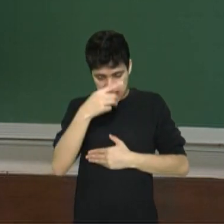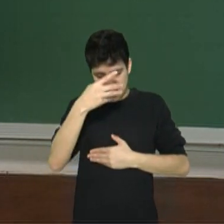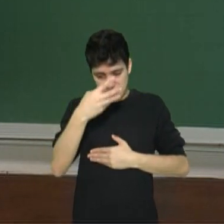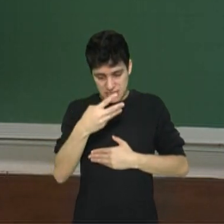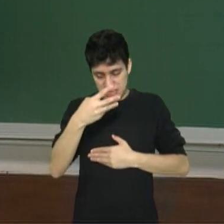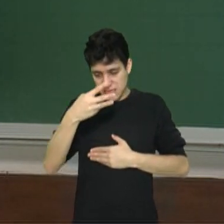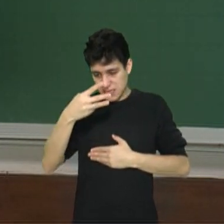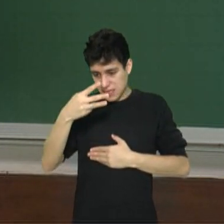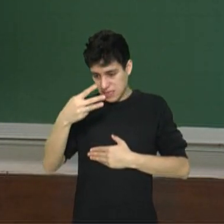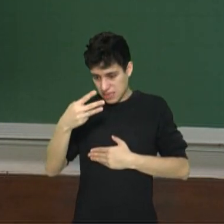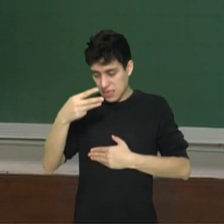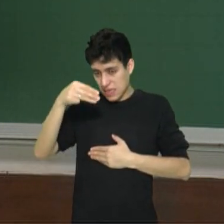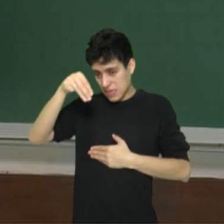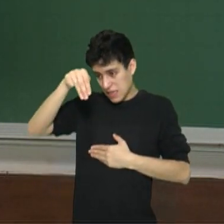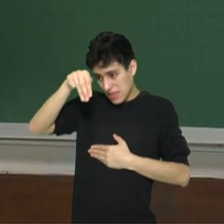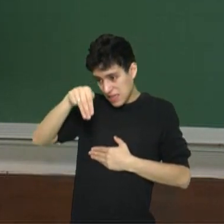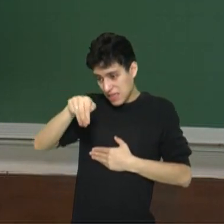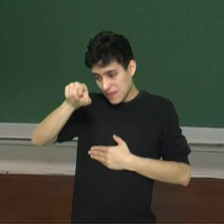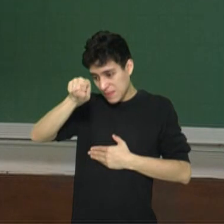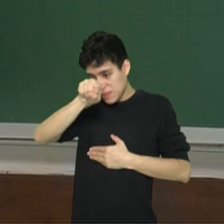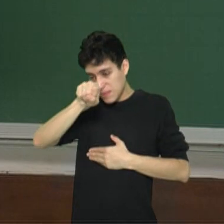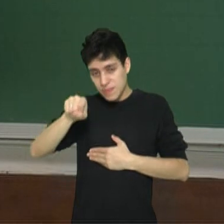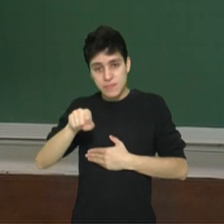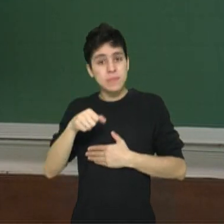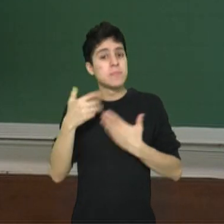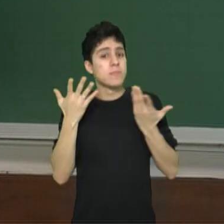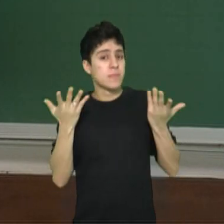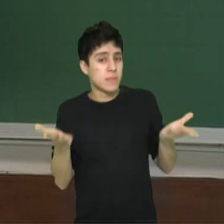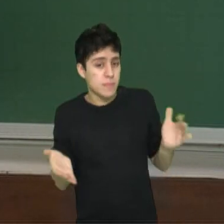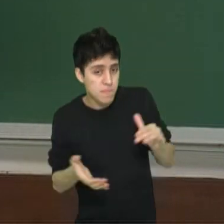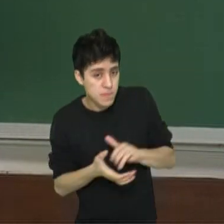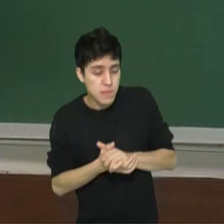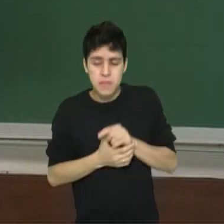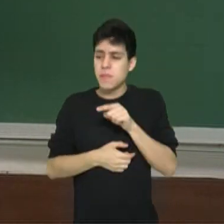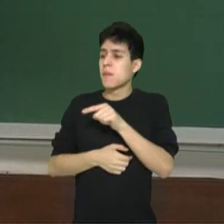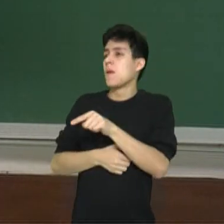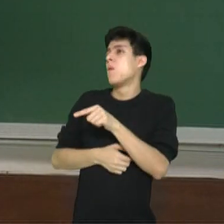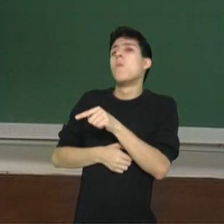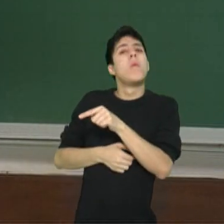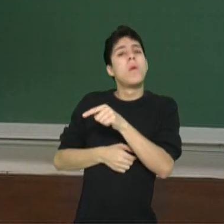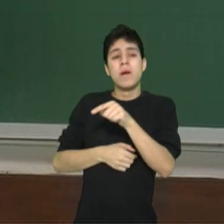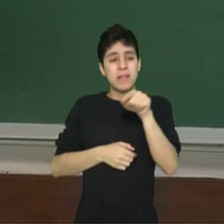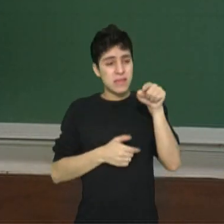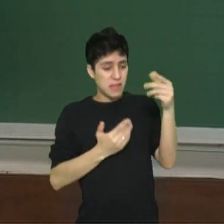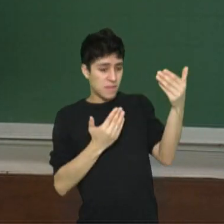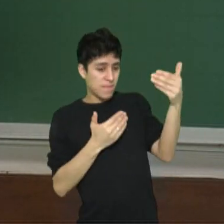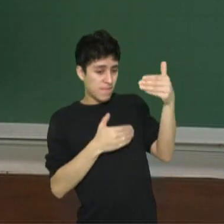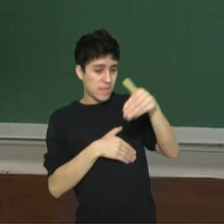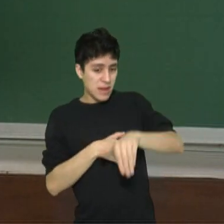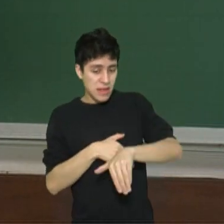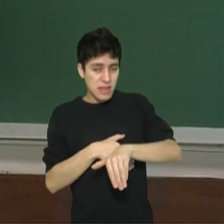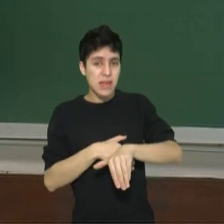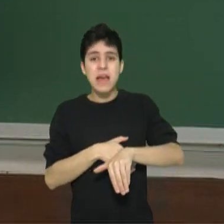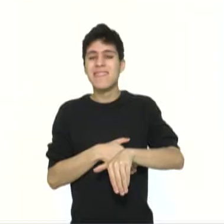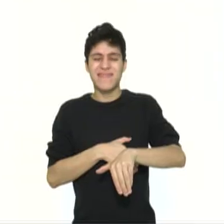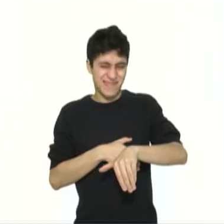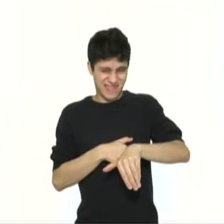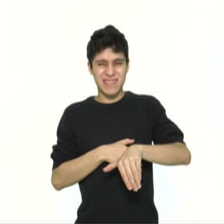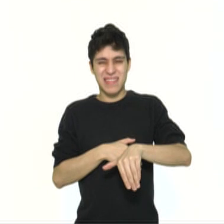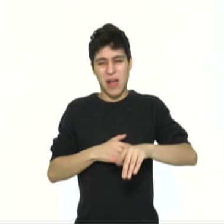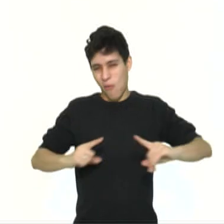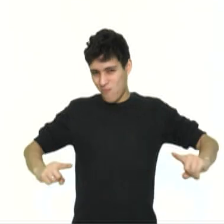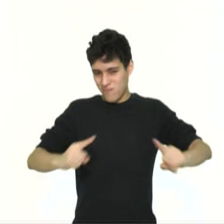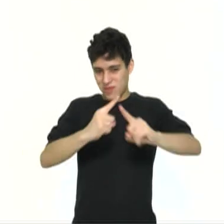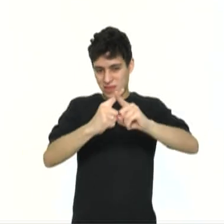10,43 metros por segundo. Então, o Bolt, simplesmente, nessa prova, correu